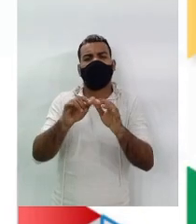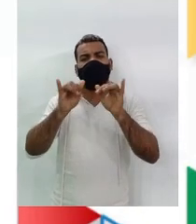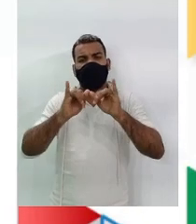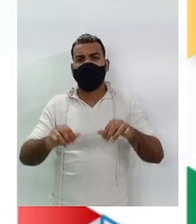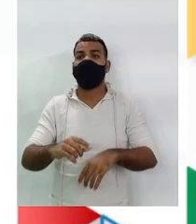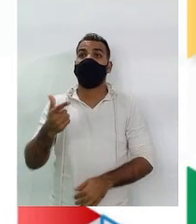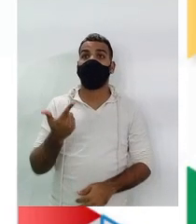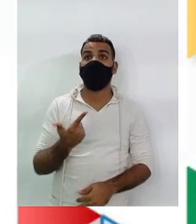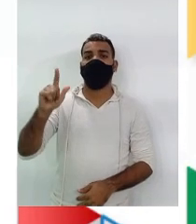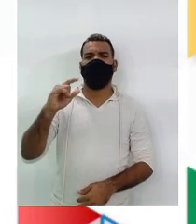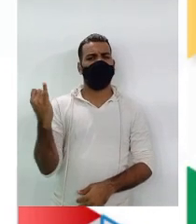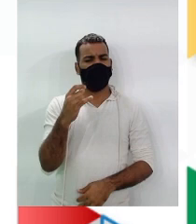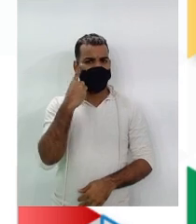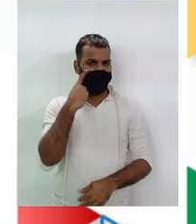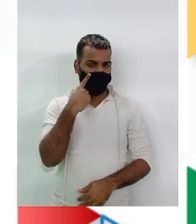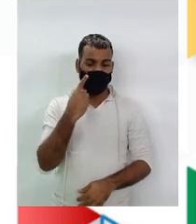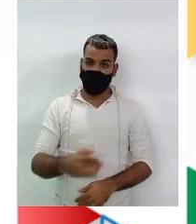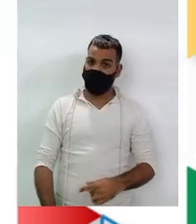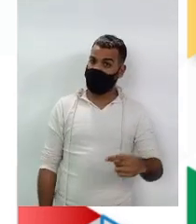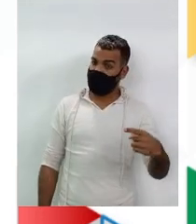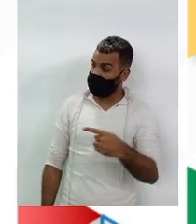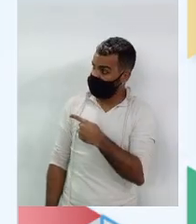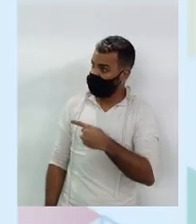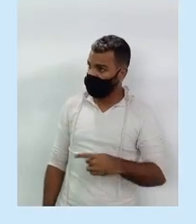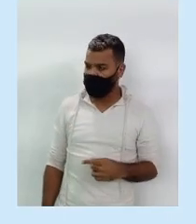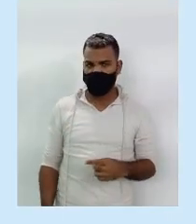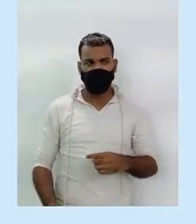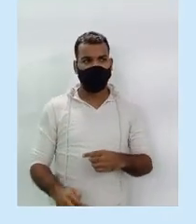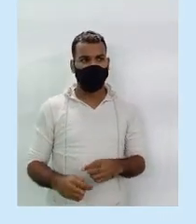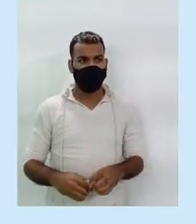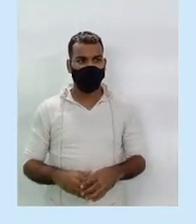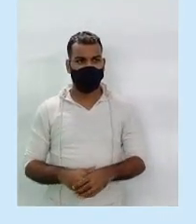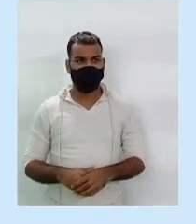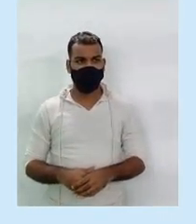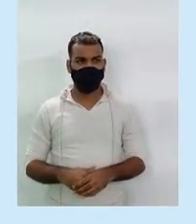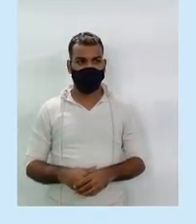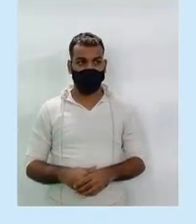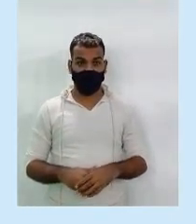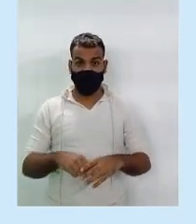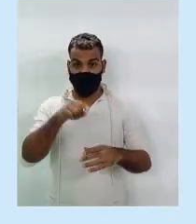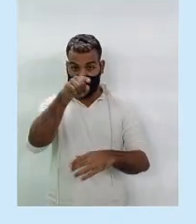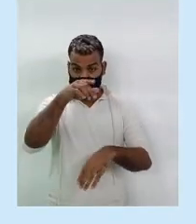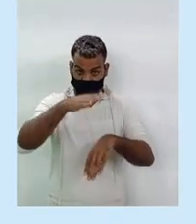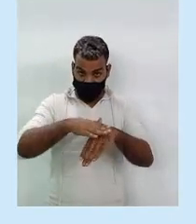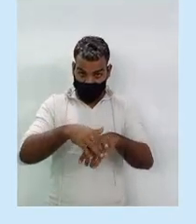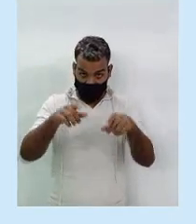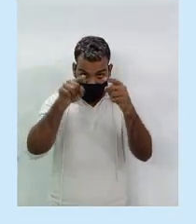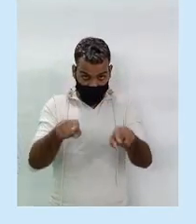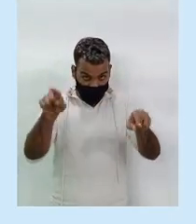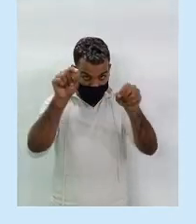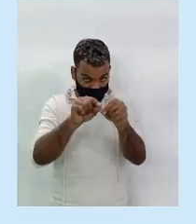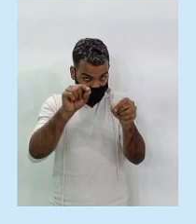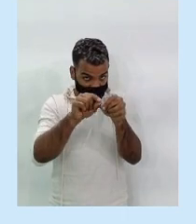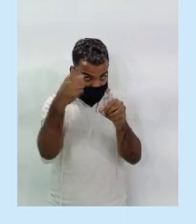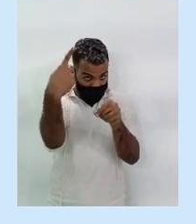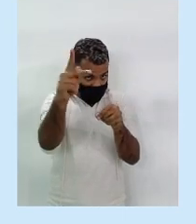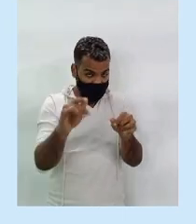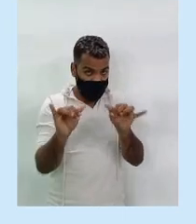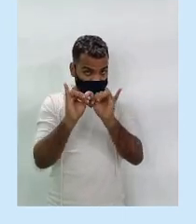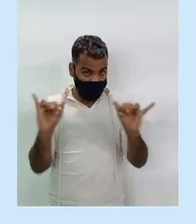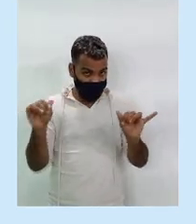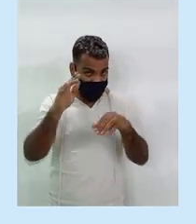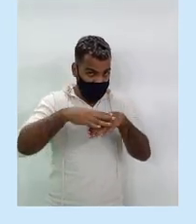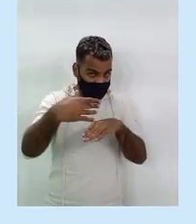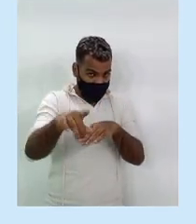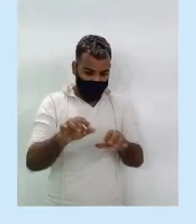ponto importante, estudante, olhando para mim agora, gravem bem, quando forem compor a sua notícia,